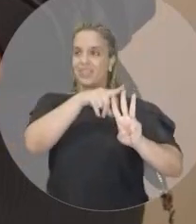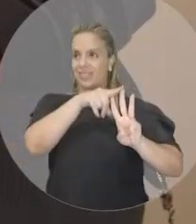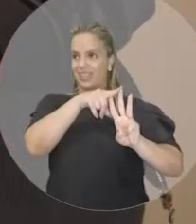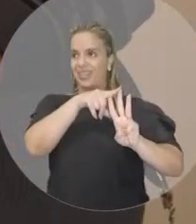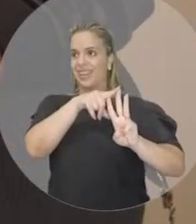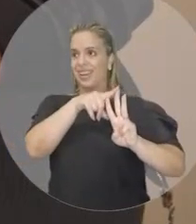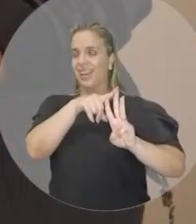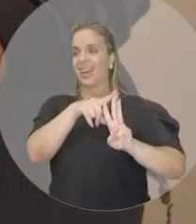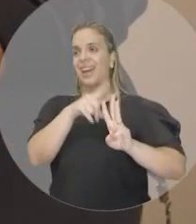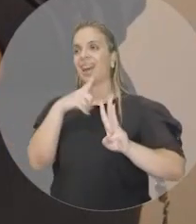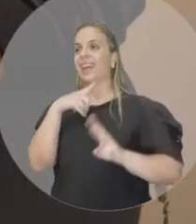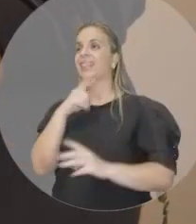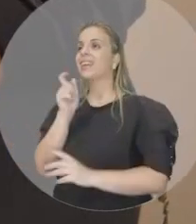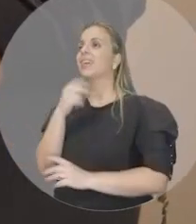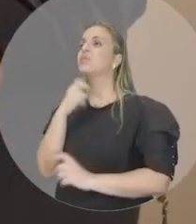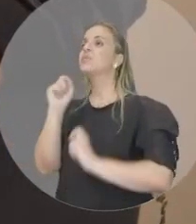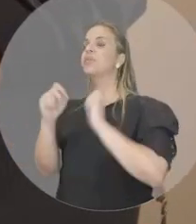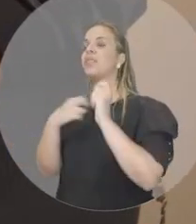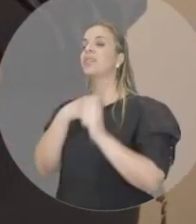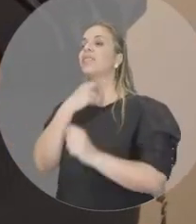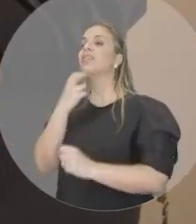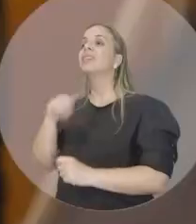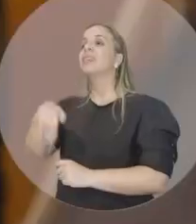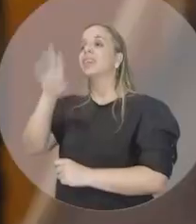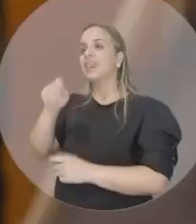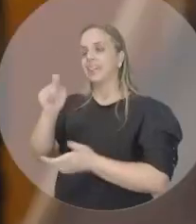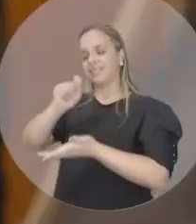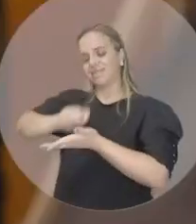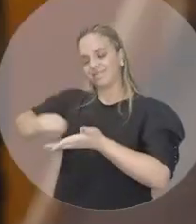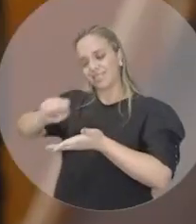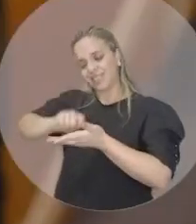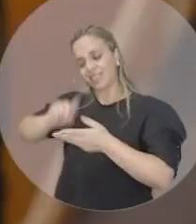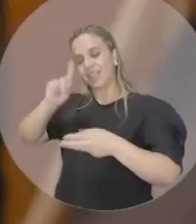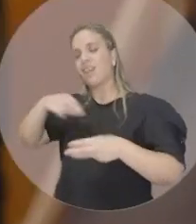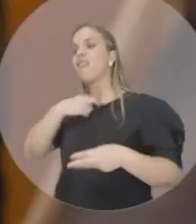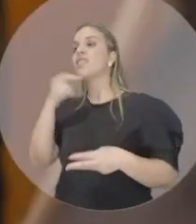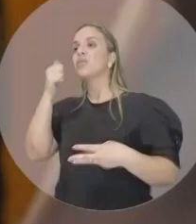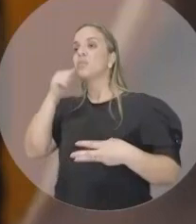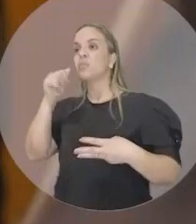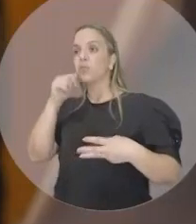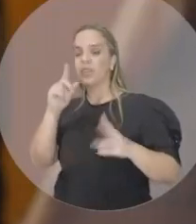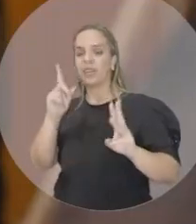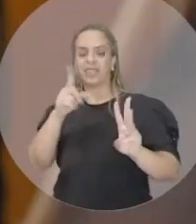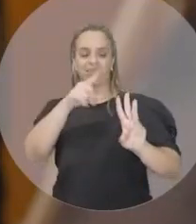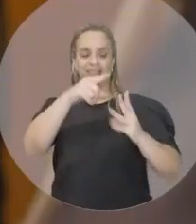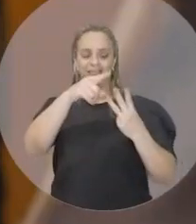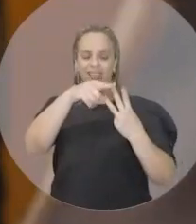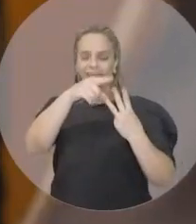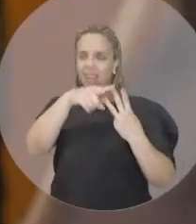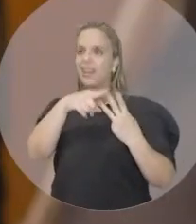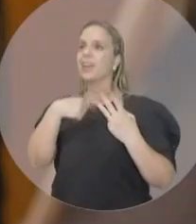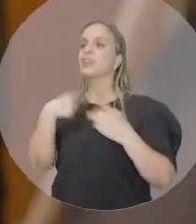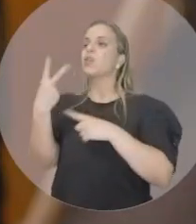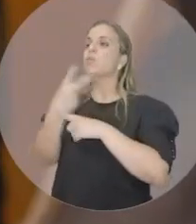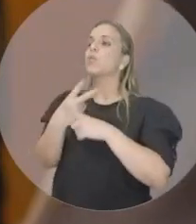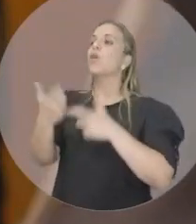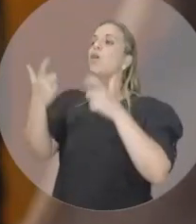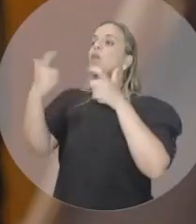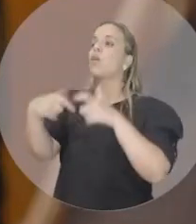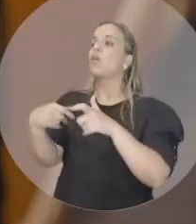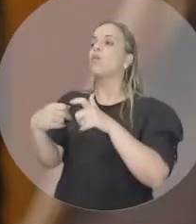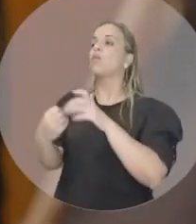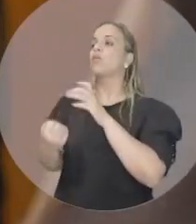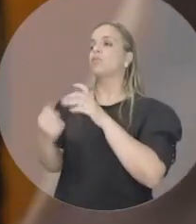surge a voz autoral, a voz dessa mulher que vai buscar essas raízes, essas